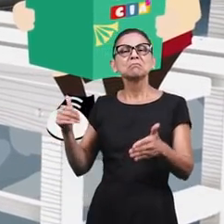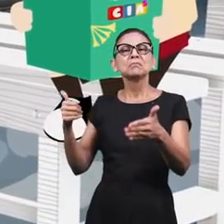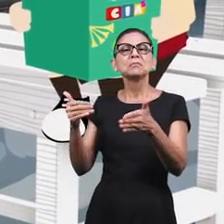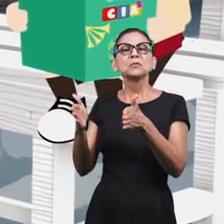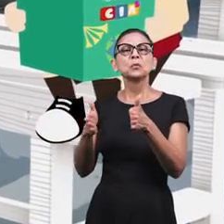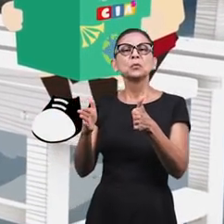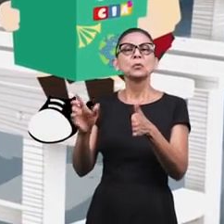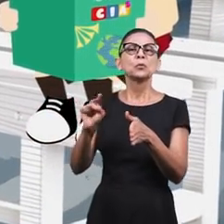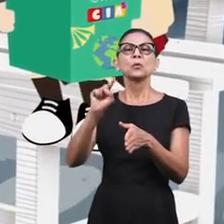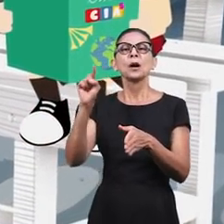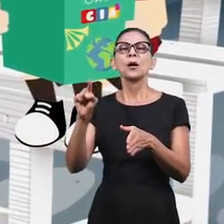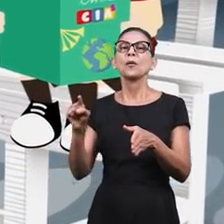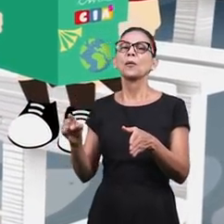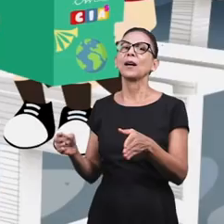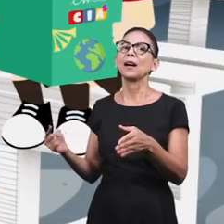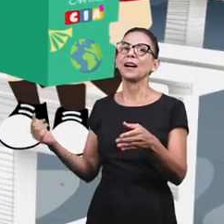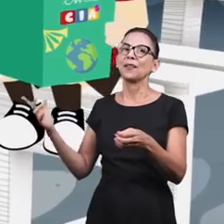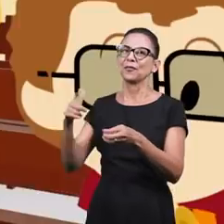e